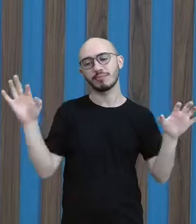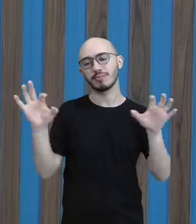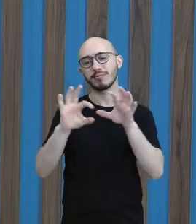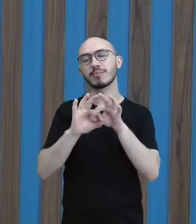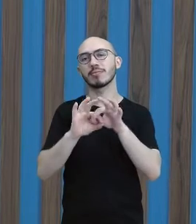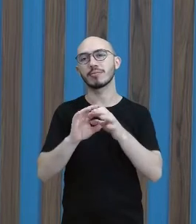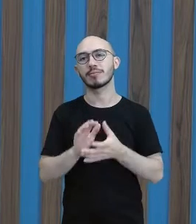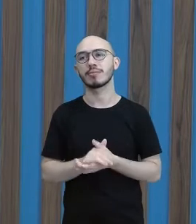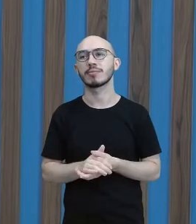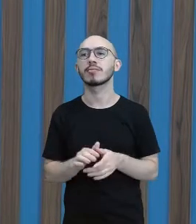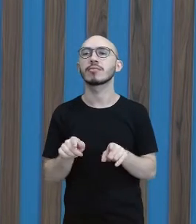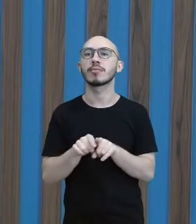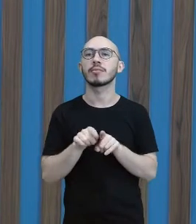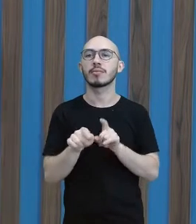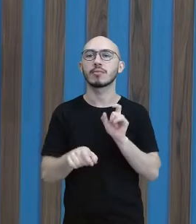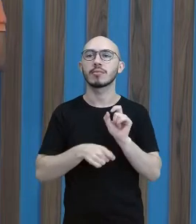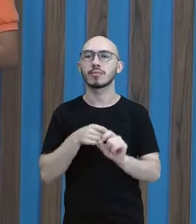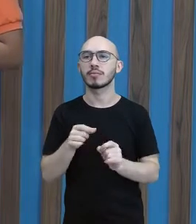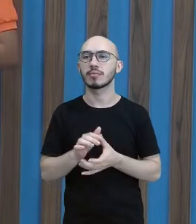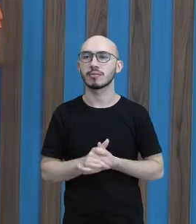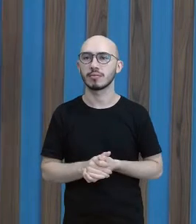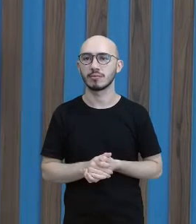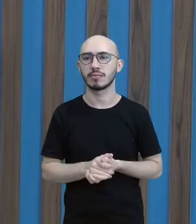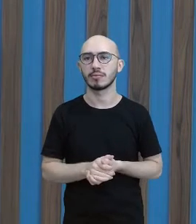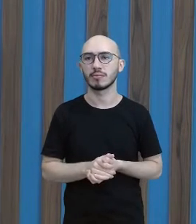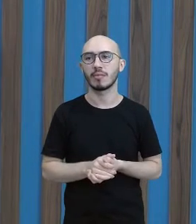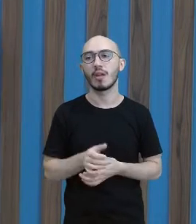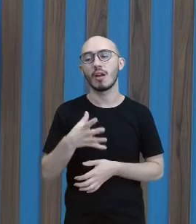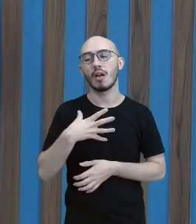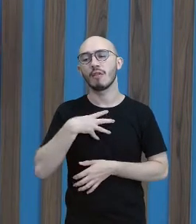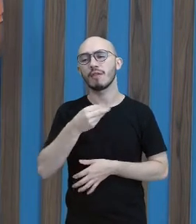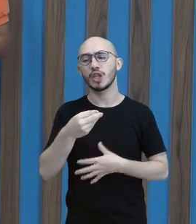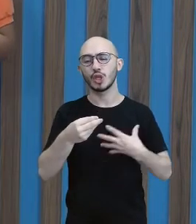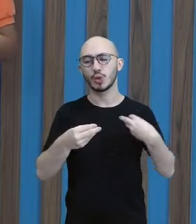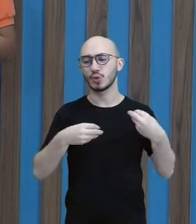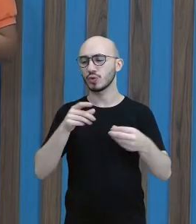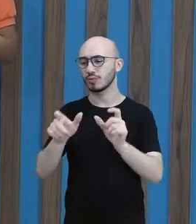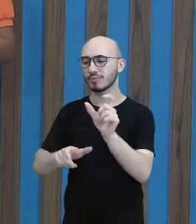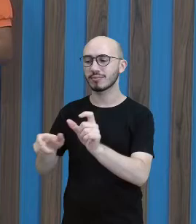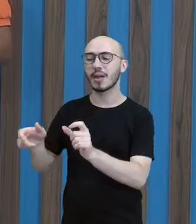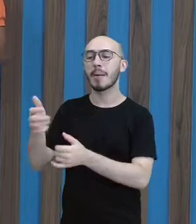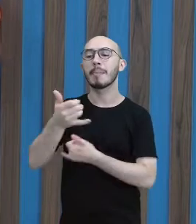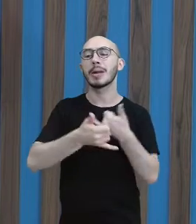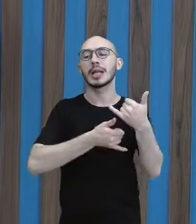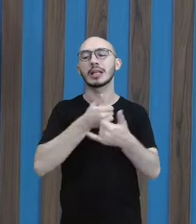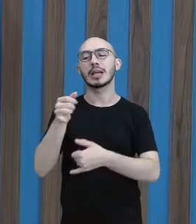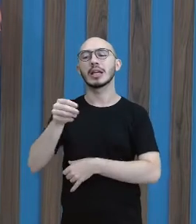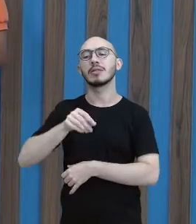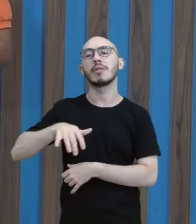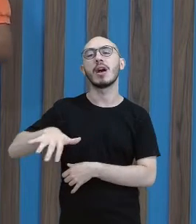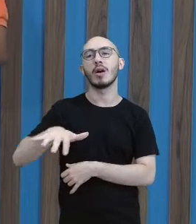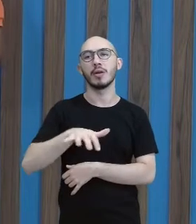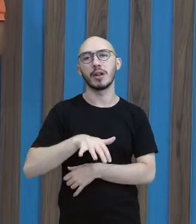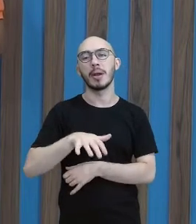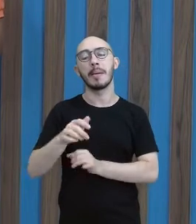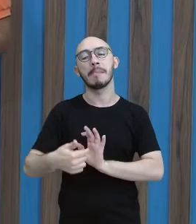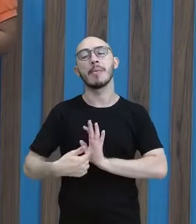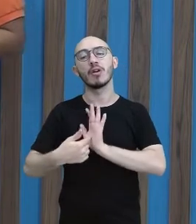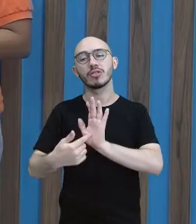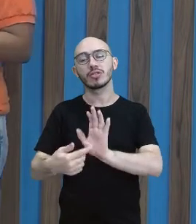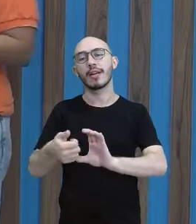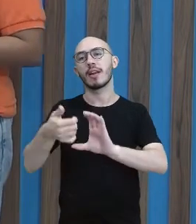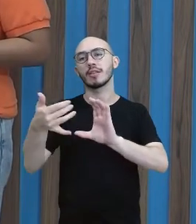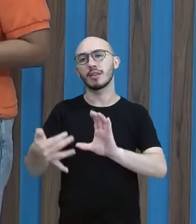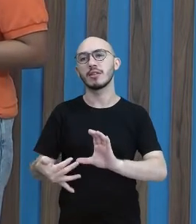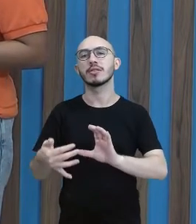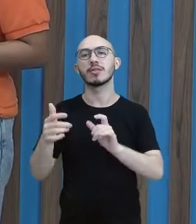qualificar a beleza. Os filhos brincando na areia. Então, estou localizando, estou